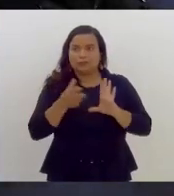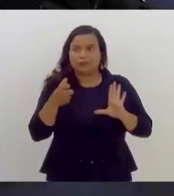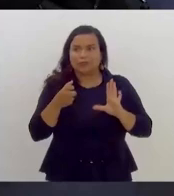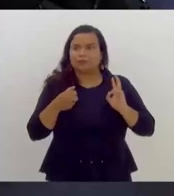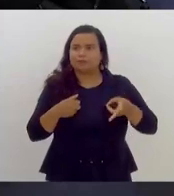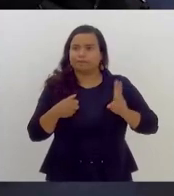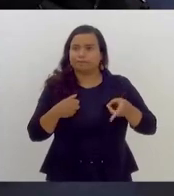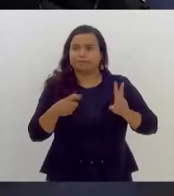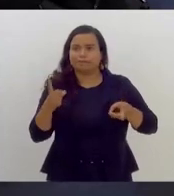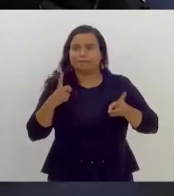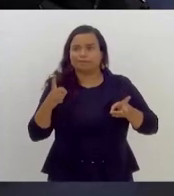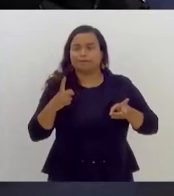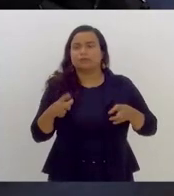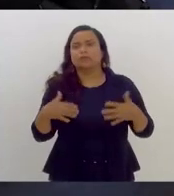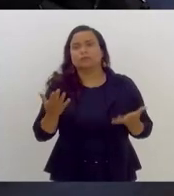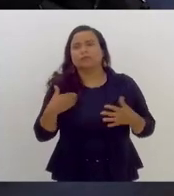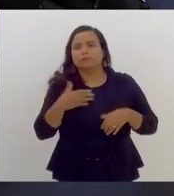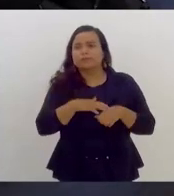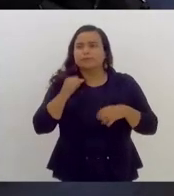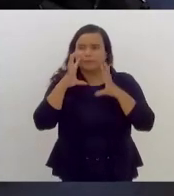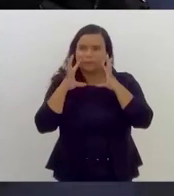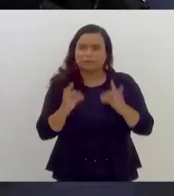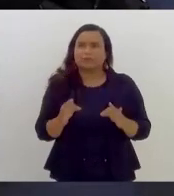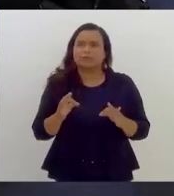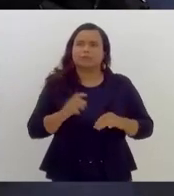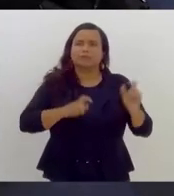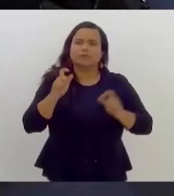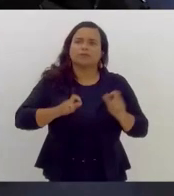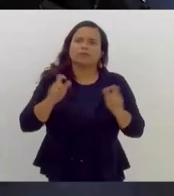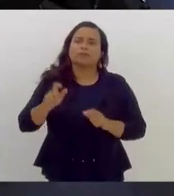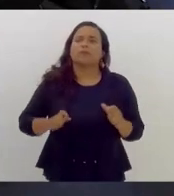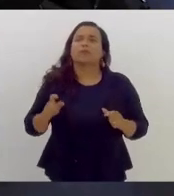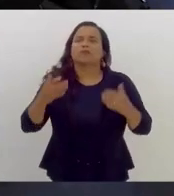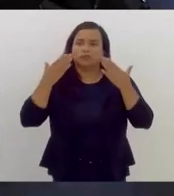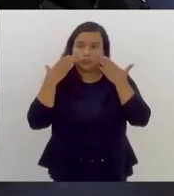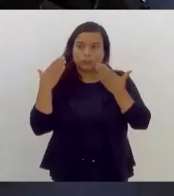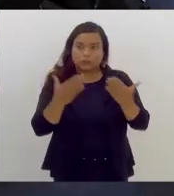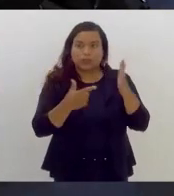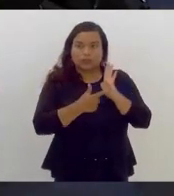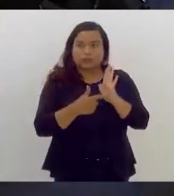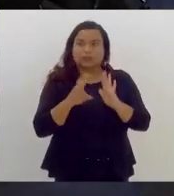mantidos. Agora chamo a atenção de vossas excelências, vamos para os destaques.